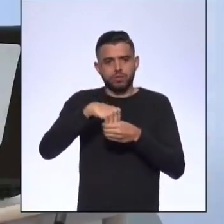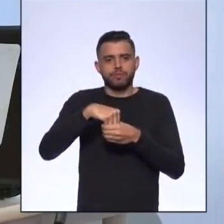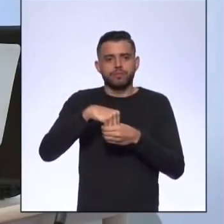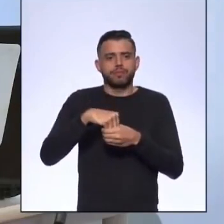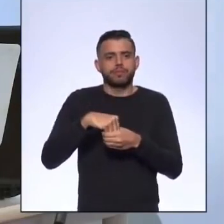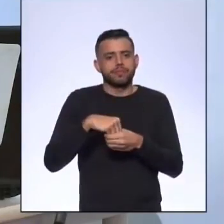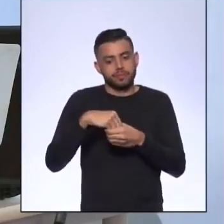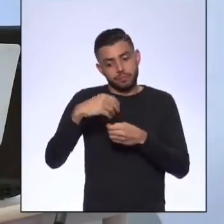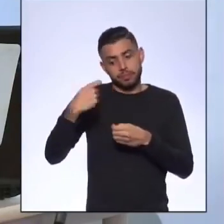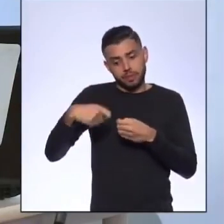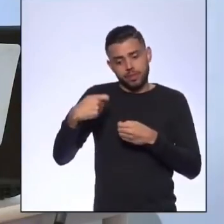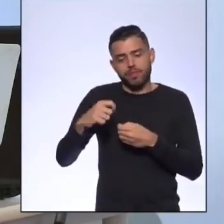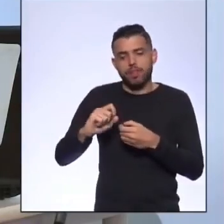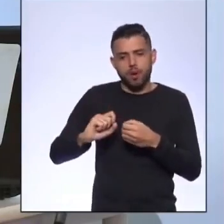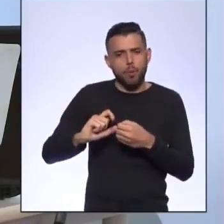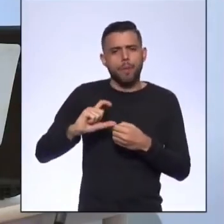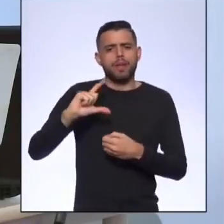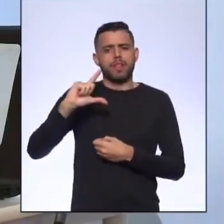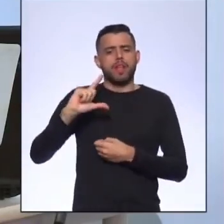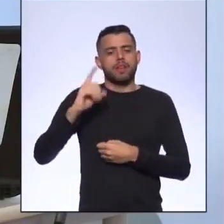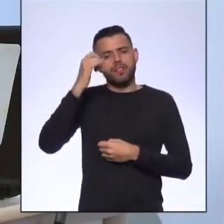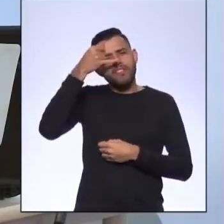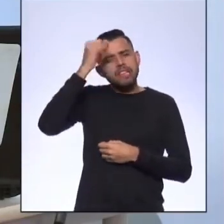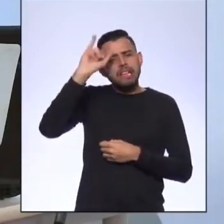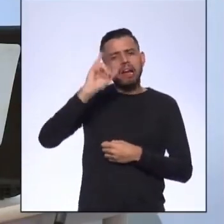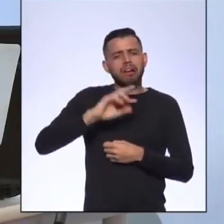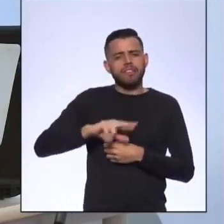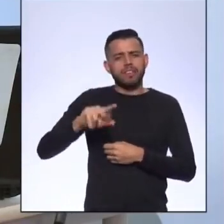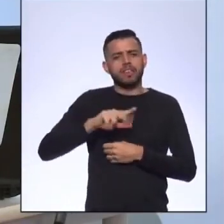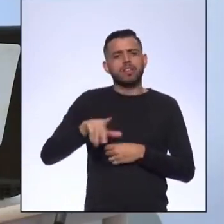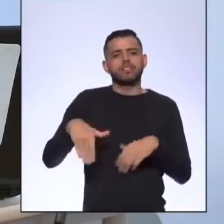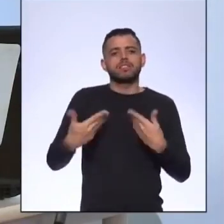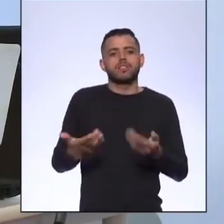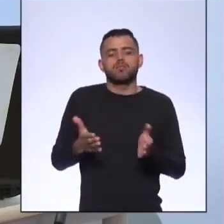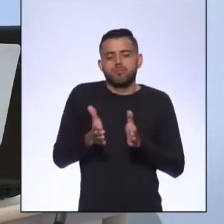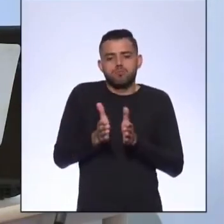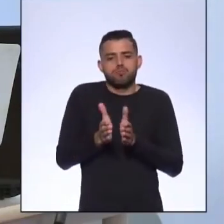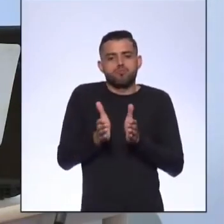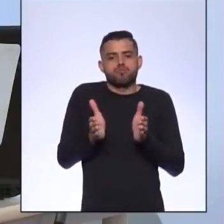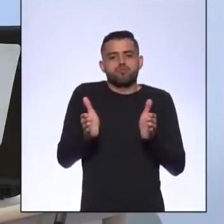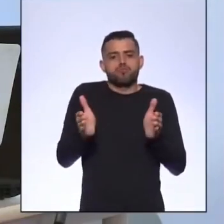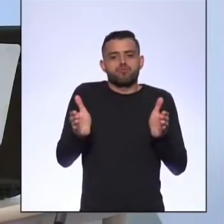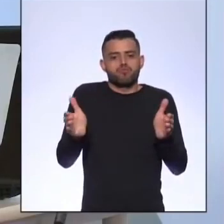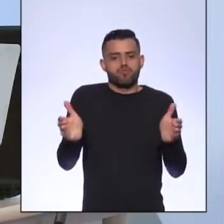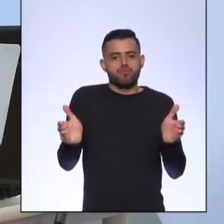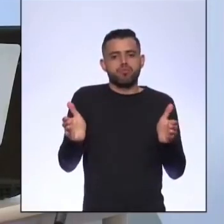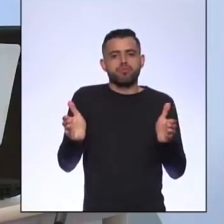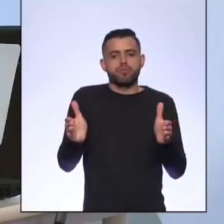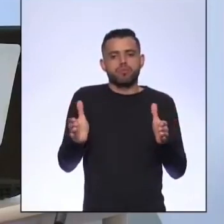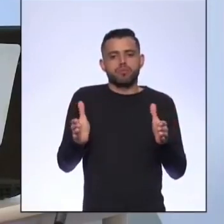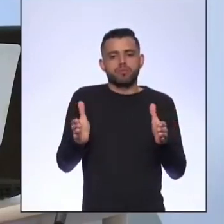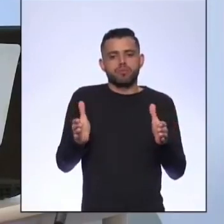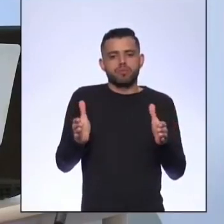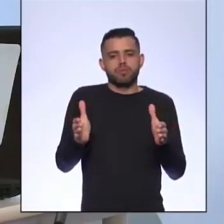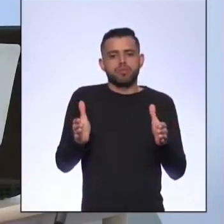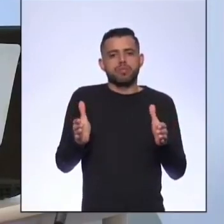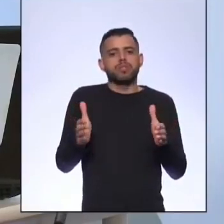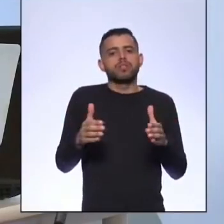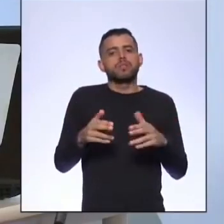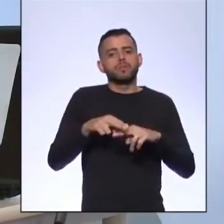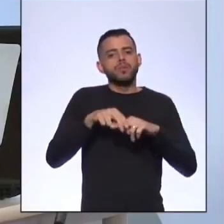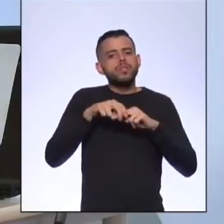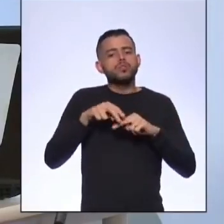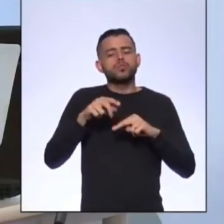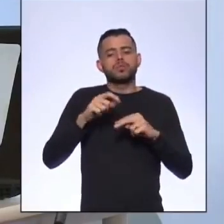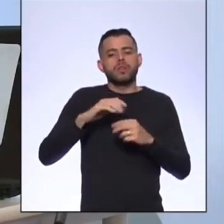tendia a aumentar, né? Para que não variasse, então que ela não aumentasse, aí se expandiu as paredes aí do recipiente, né? Então, aí não houve aumento